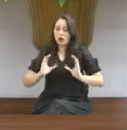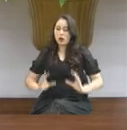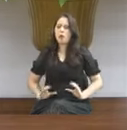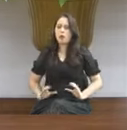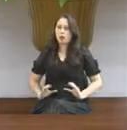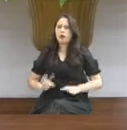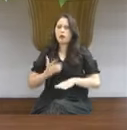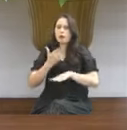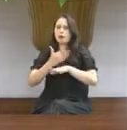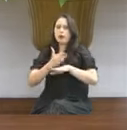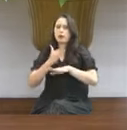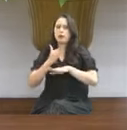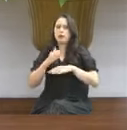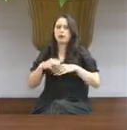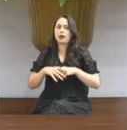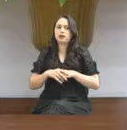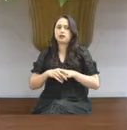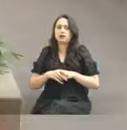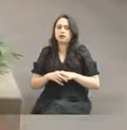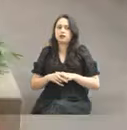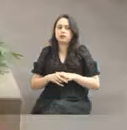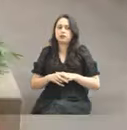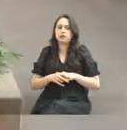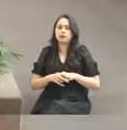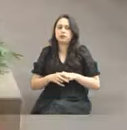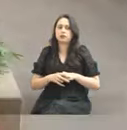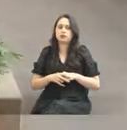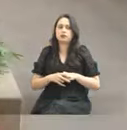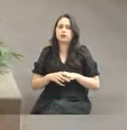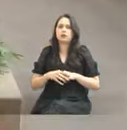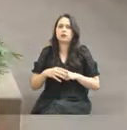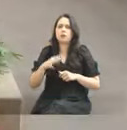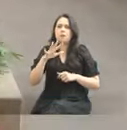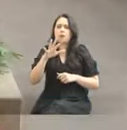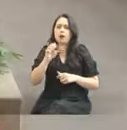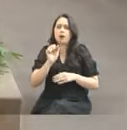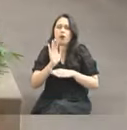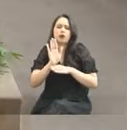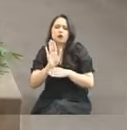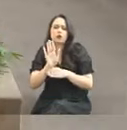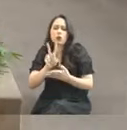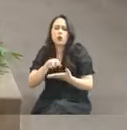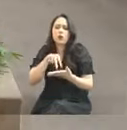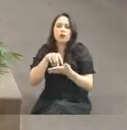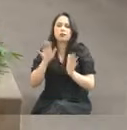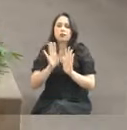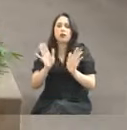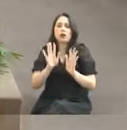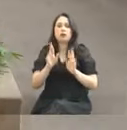Não, se tu não der glória, está mal. Ele não pegou a mão do paralítico e disse: levanta.